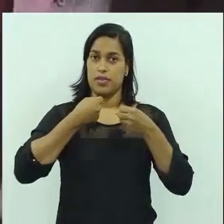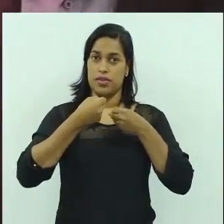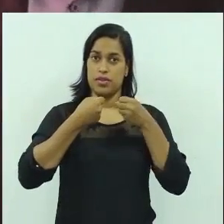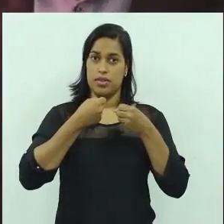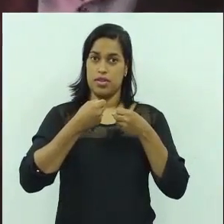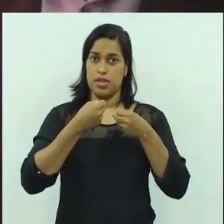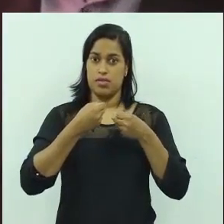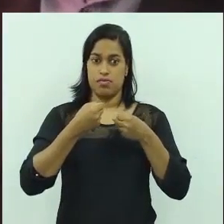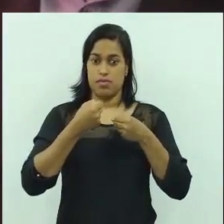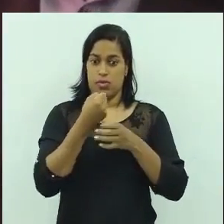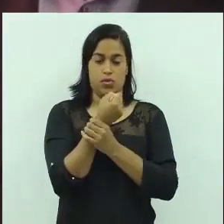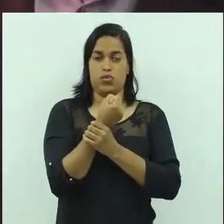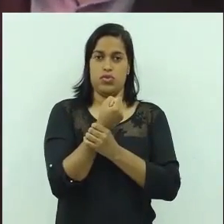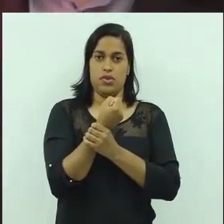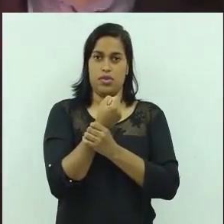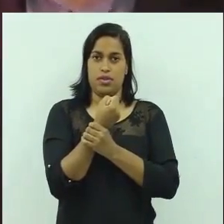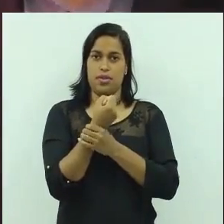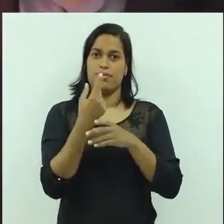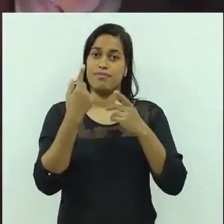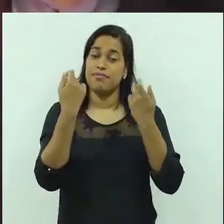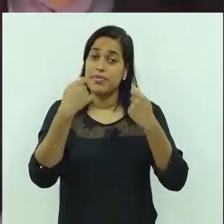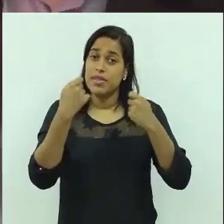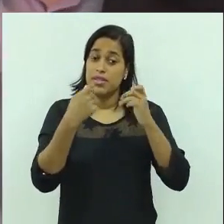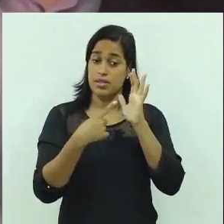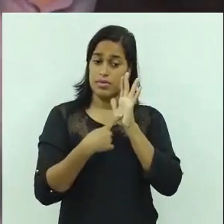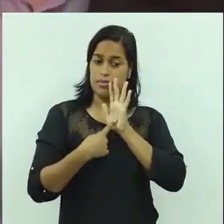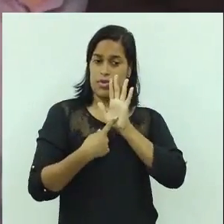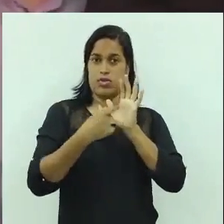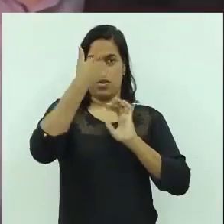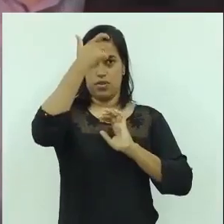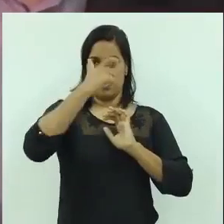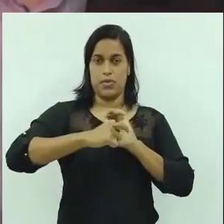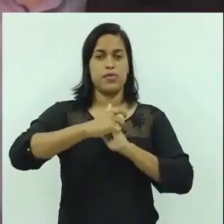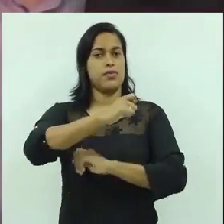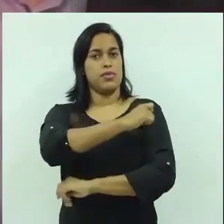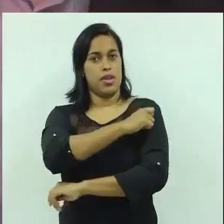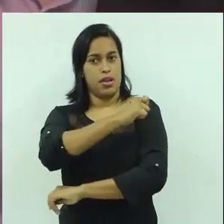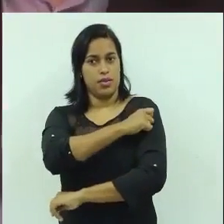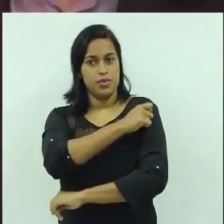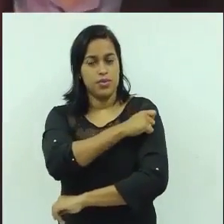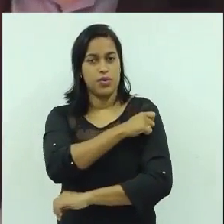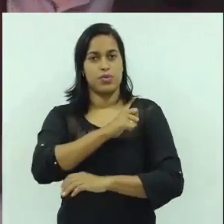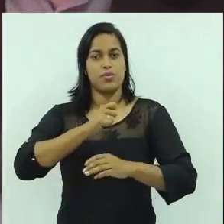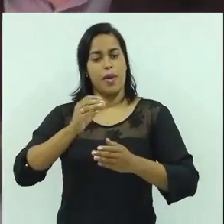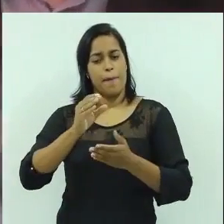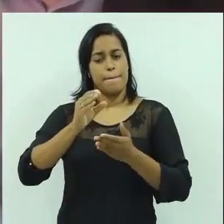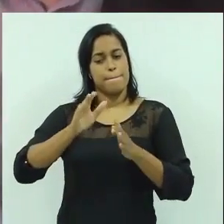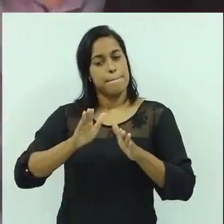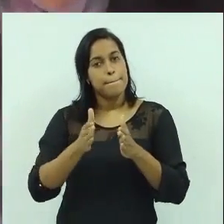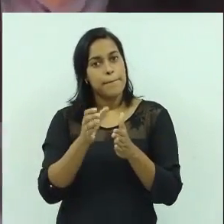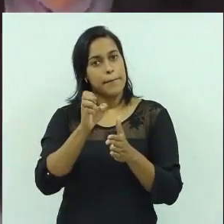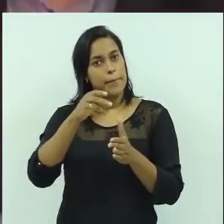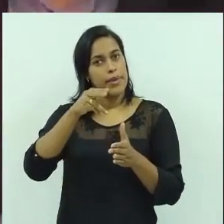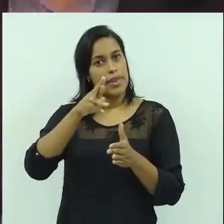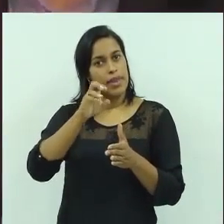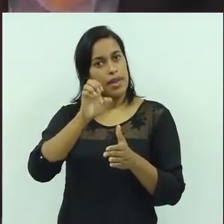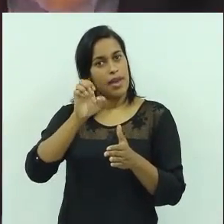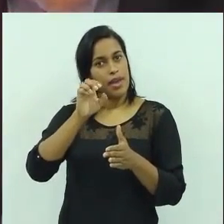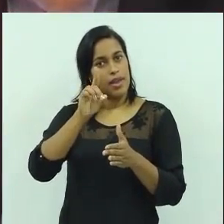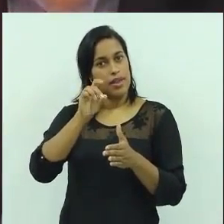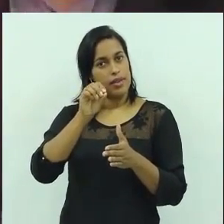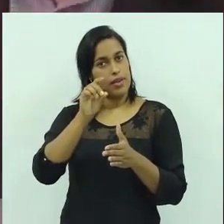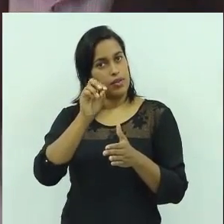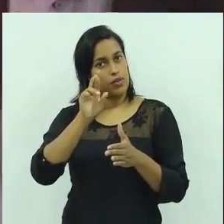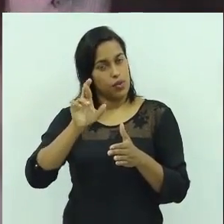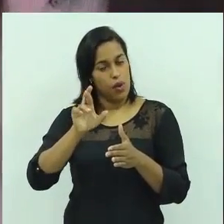entrevistador e não sustenta. Então, se você não é esse perfil de aluno empreendedor, que que é um aluno que se limita exclusivamente à sala